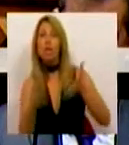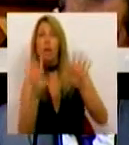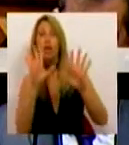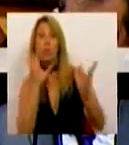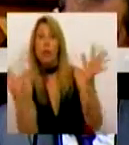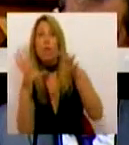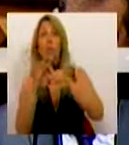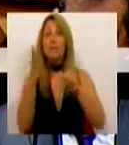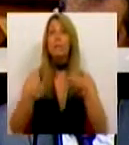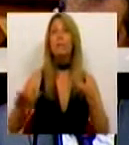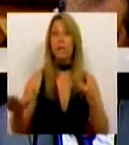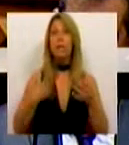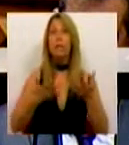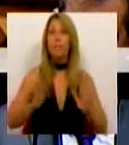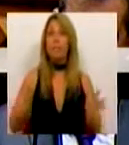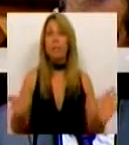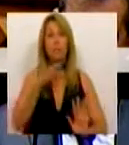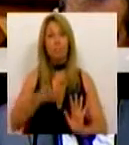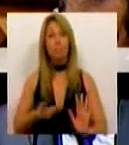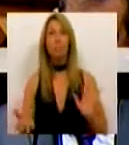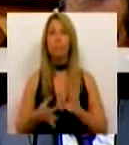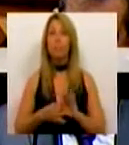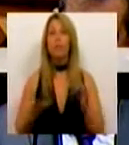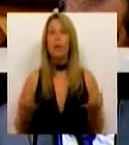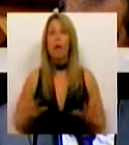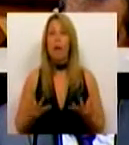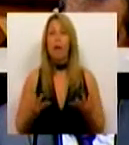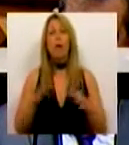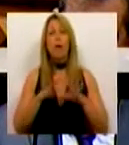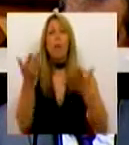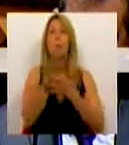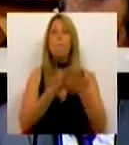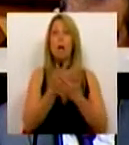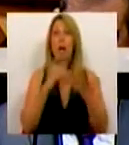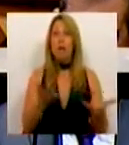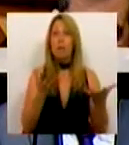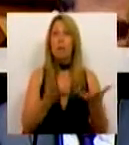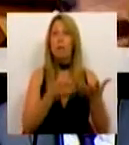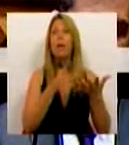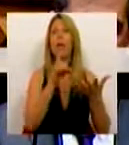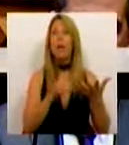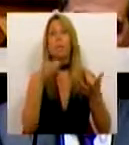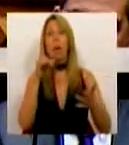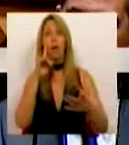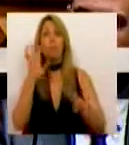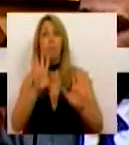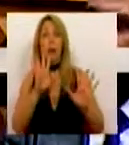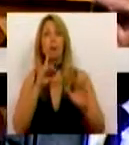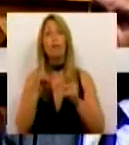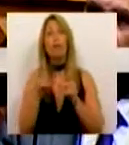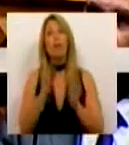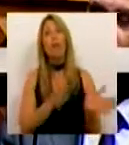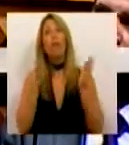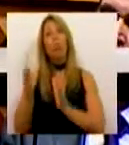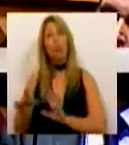ciência, equilibrando a pulsão imediatista do mercado com a preservação de um recurso natural de elevado valor. A